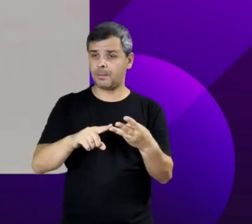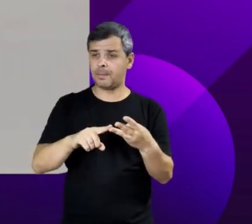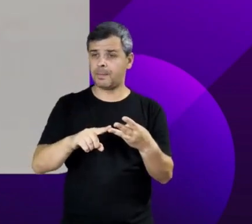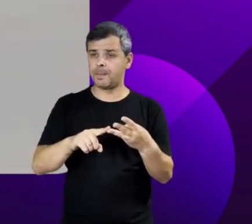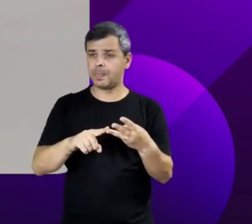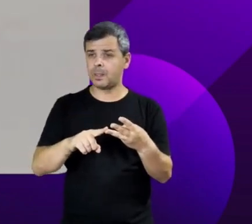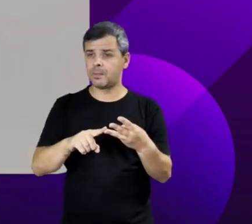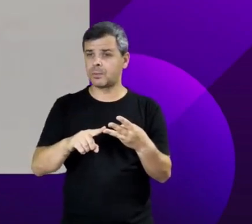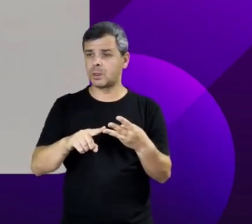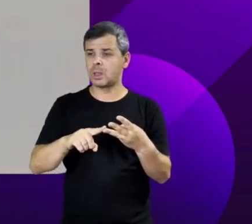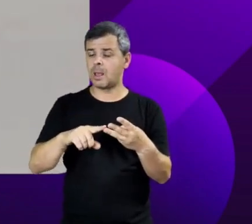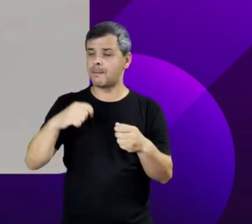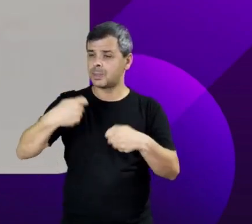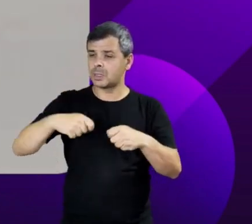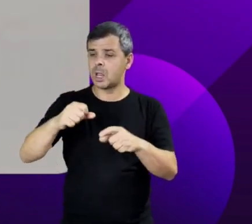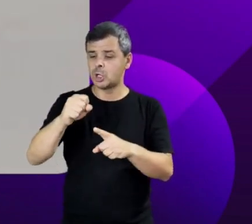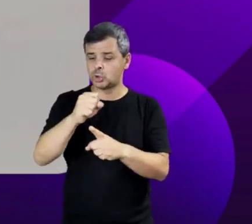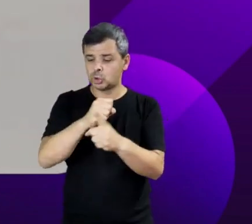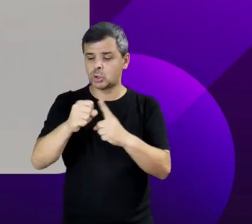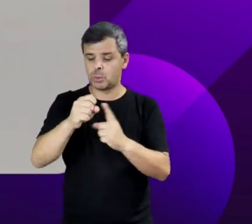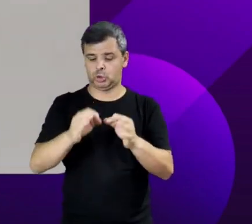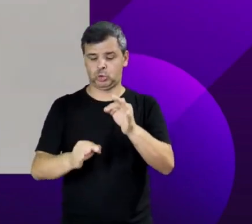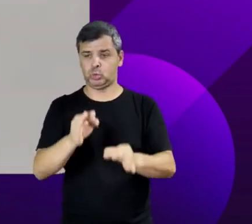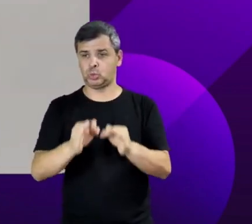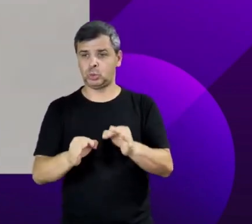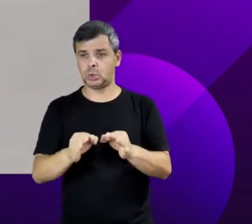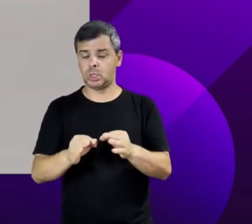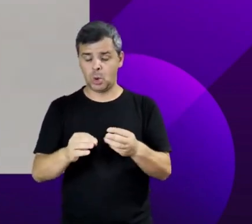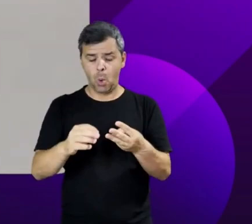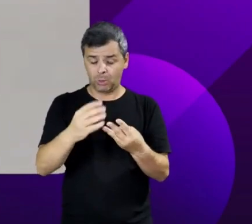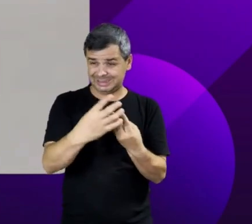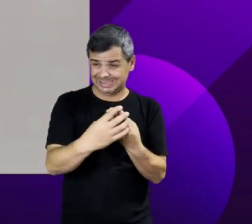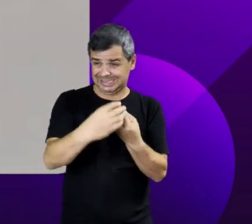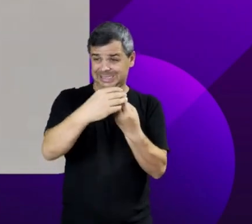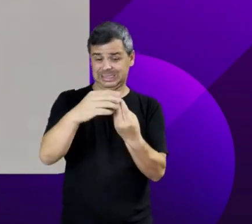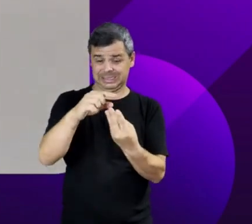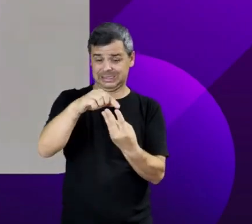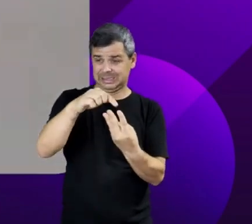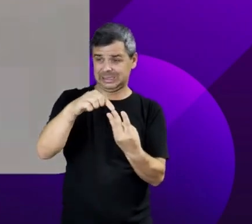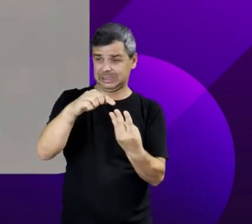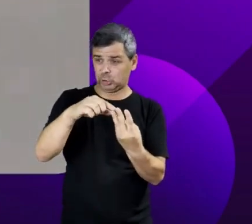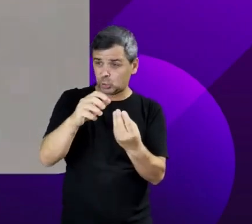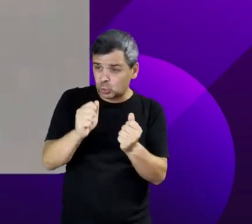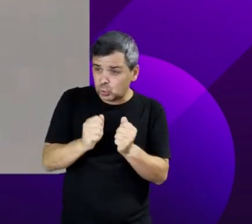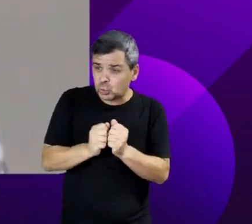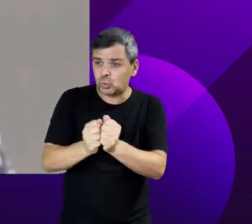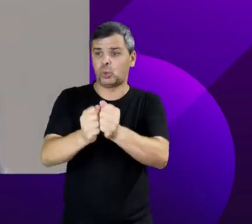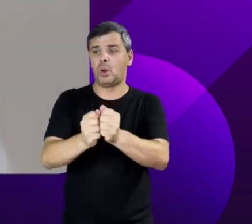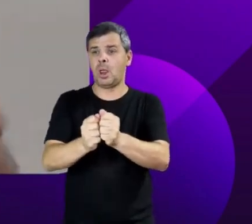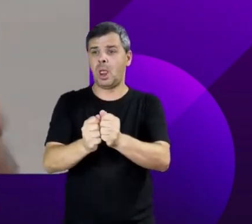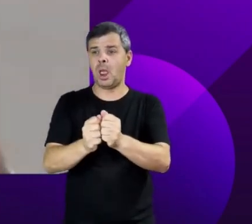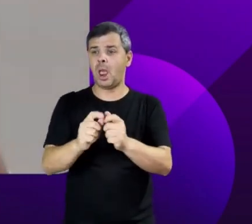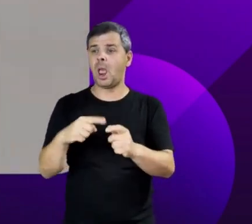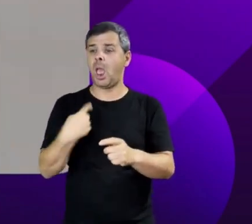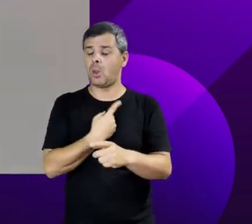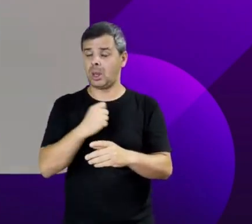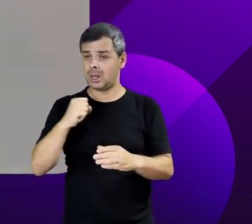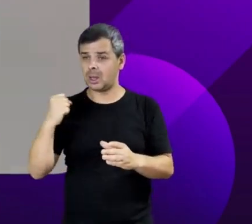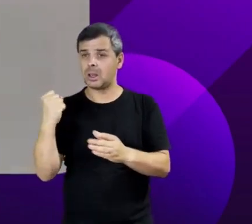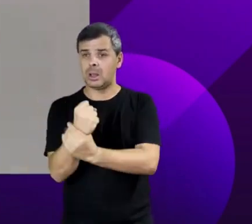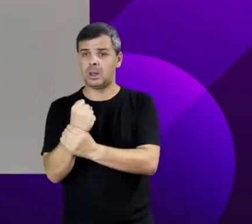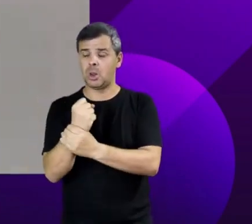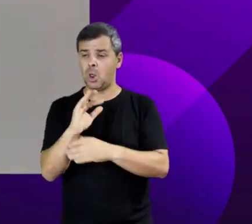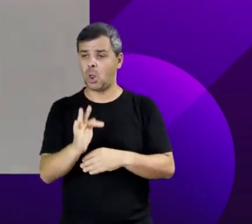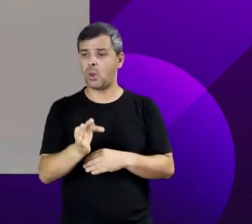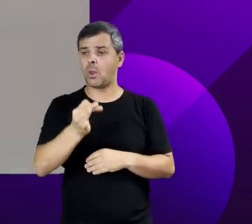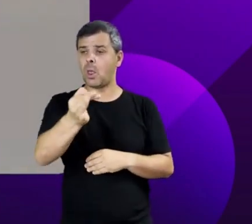ser socialmente justa. Então, a combinação dessas três dimensões é o que garante, ao fim